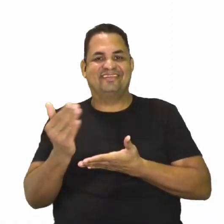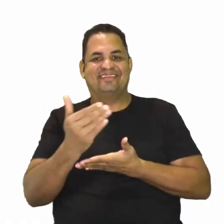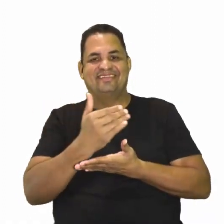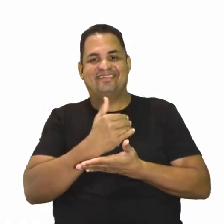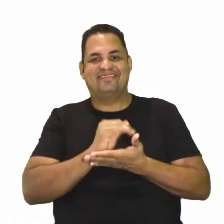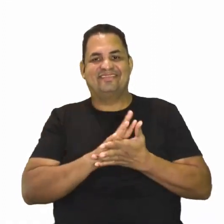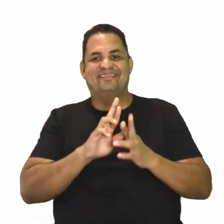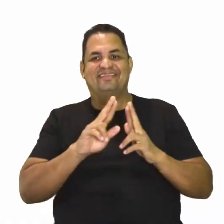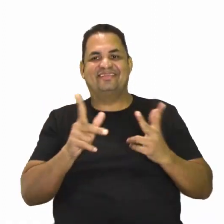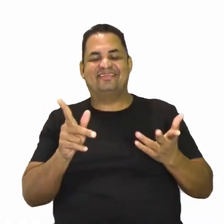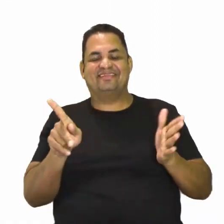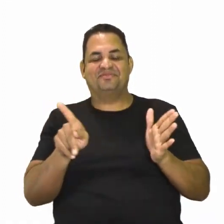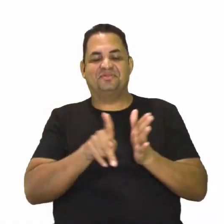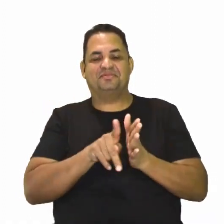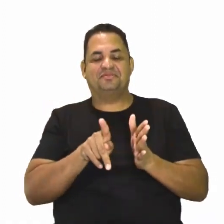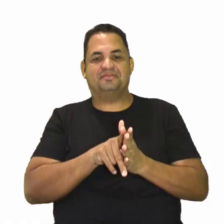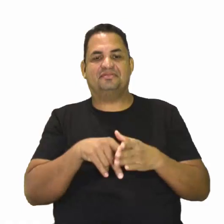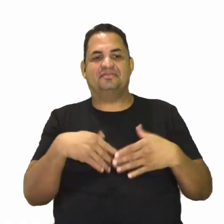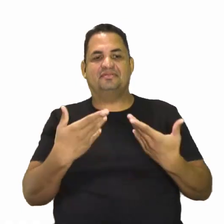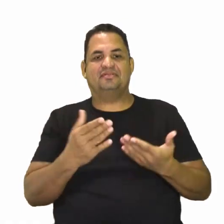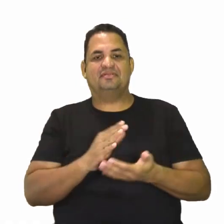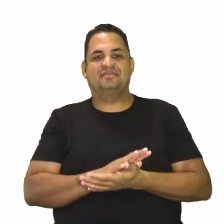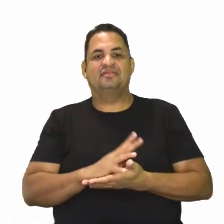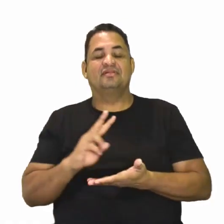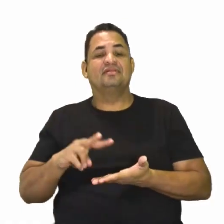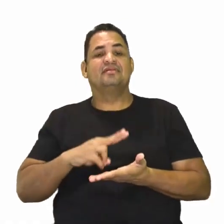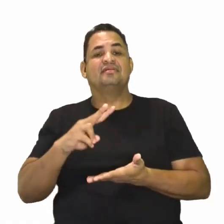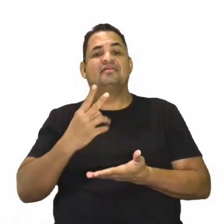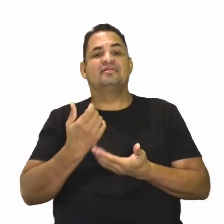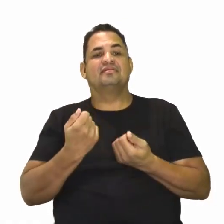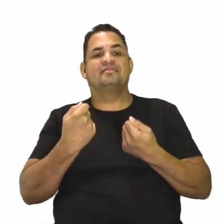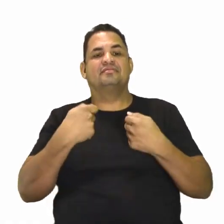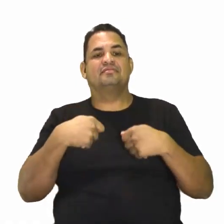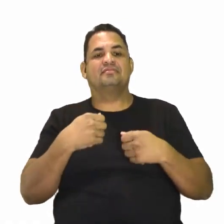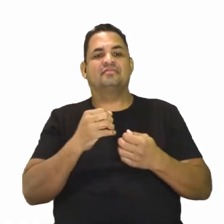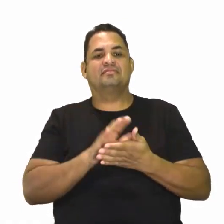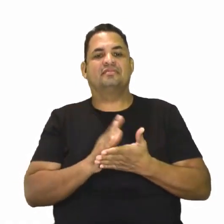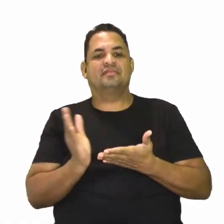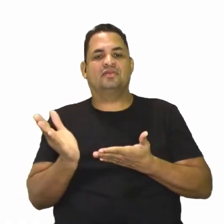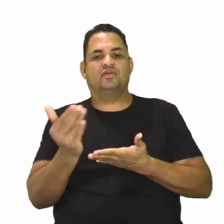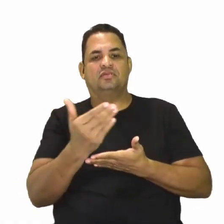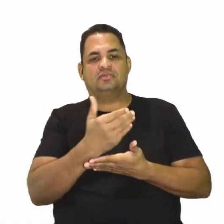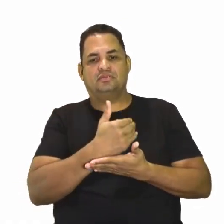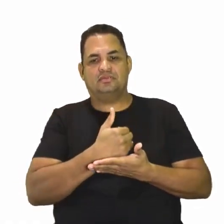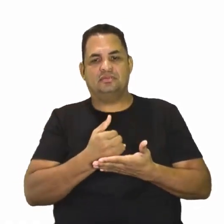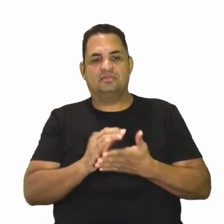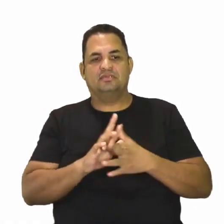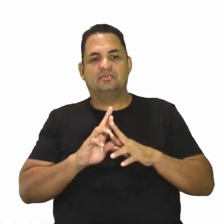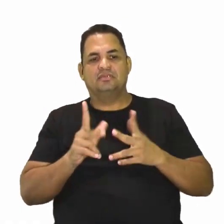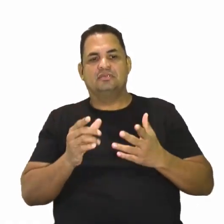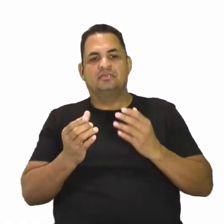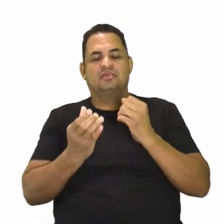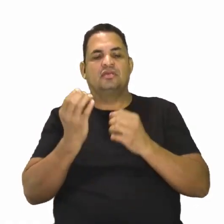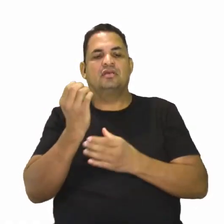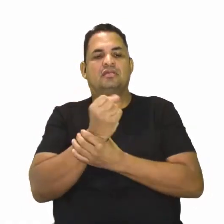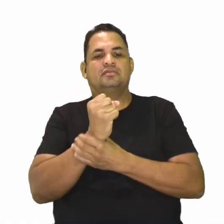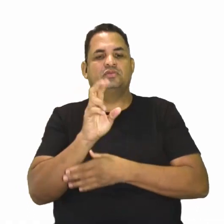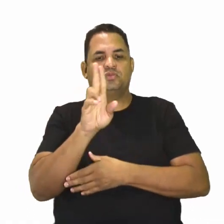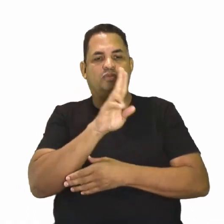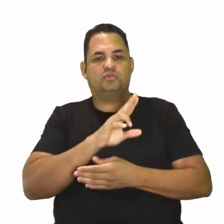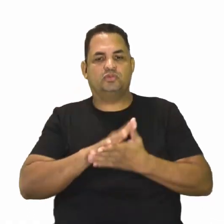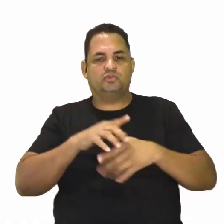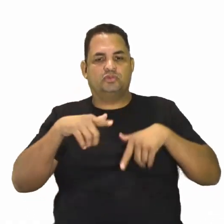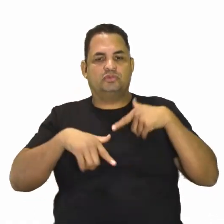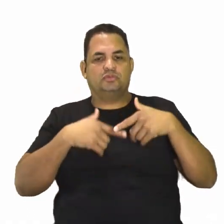propriedades? Ora, pois, as vantagens? A possibilidade da safra diferente de forma a garantir o uso de mão de